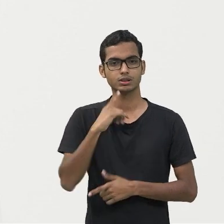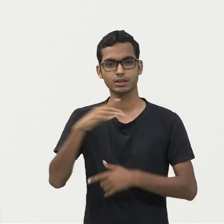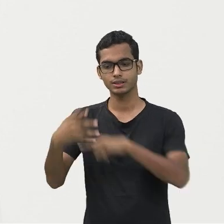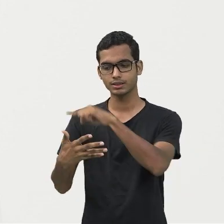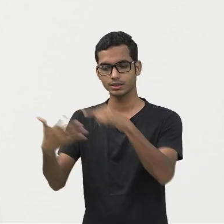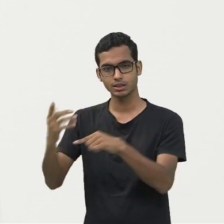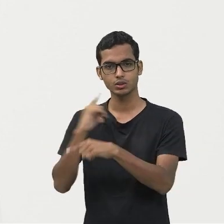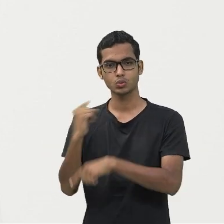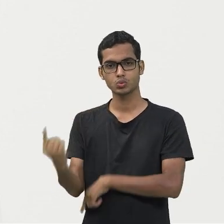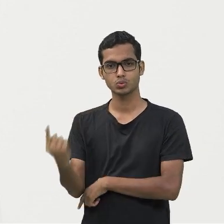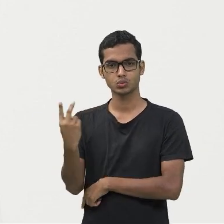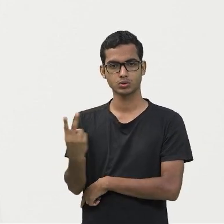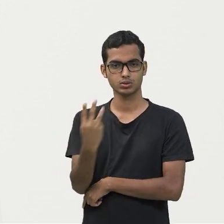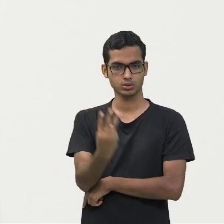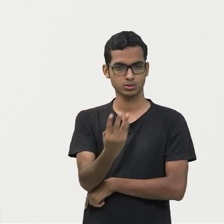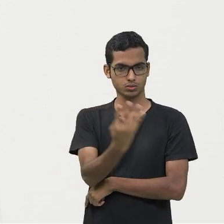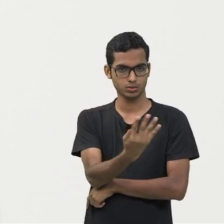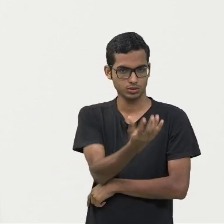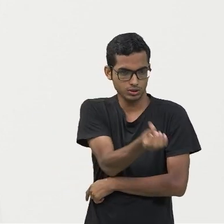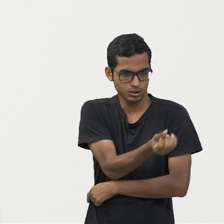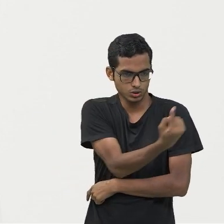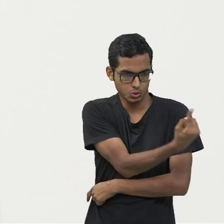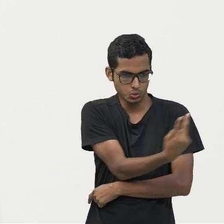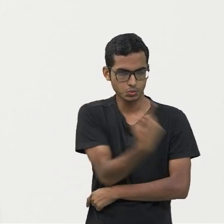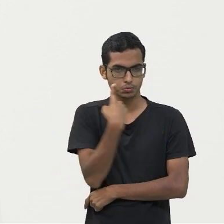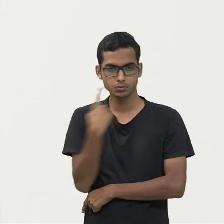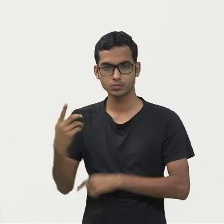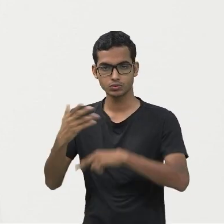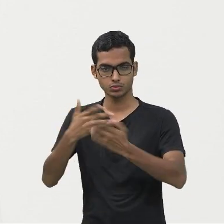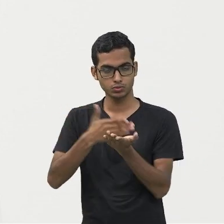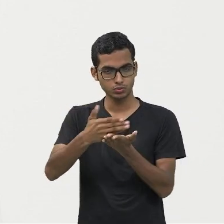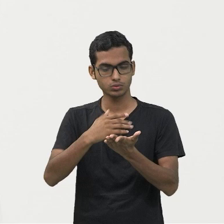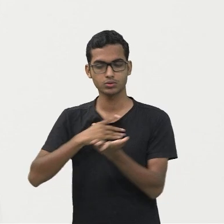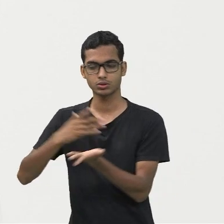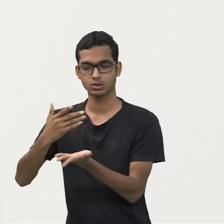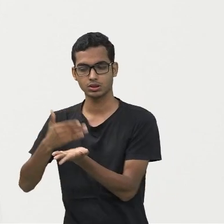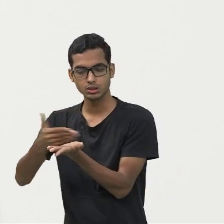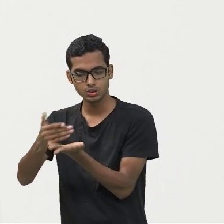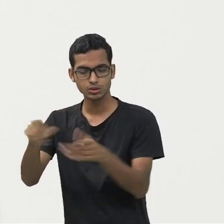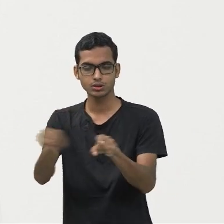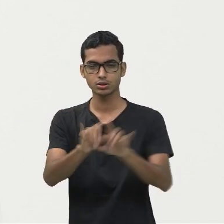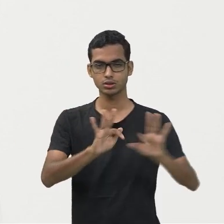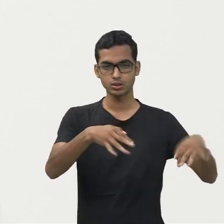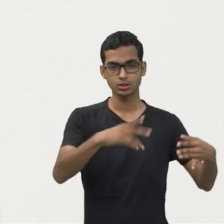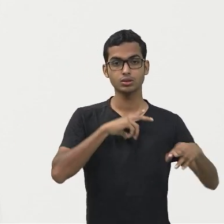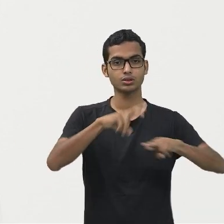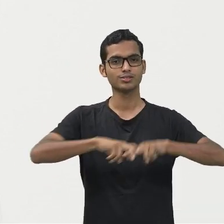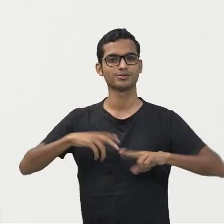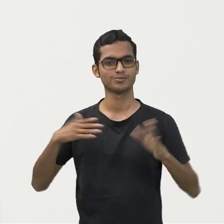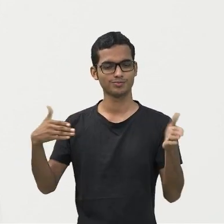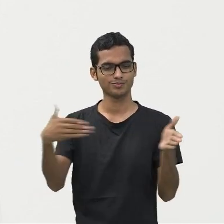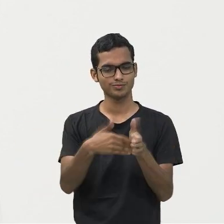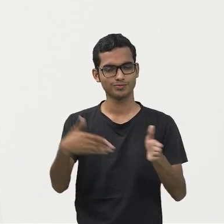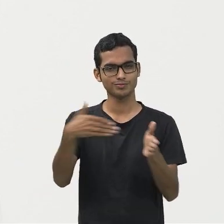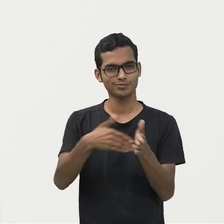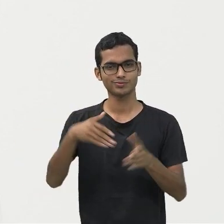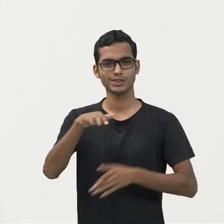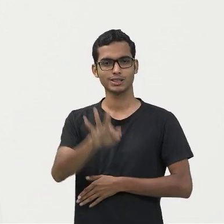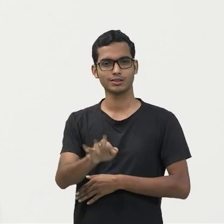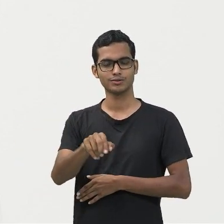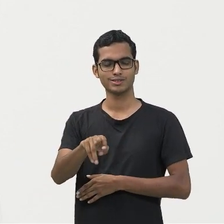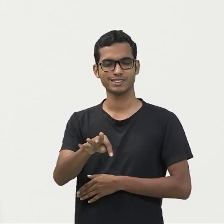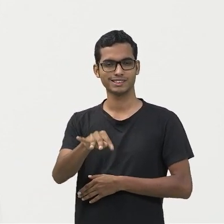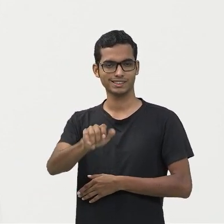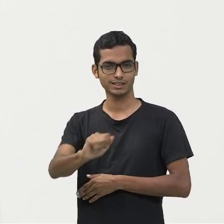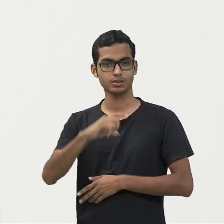fim. Então, por isso que ela é uma sequência finita. Finita significa que possui